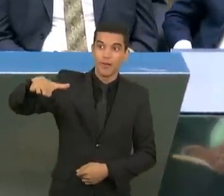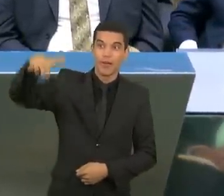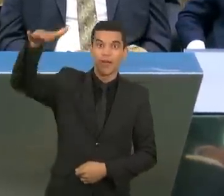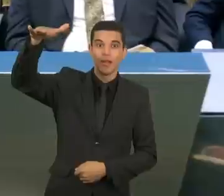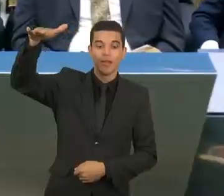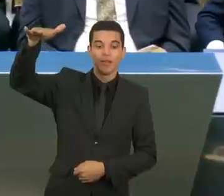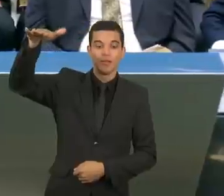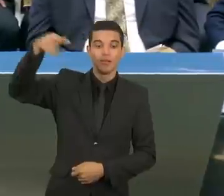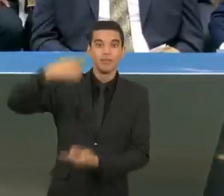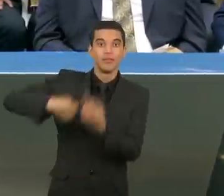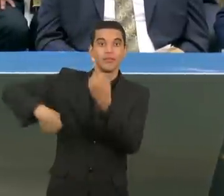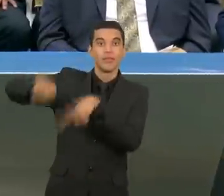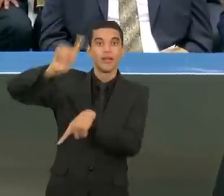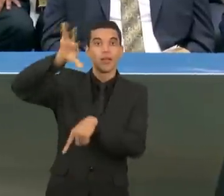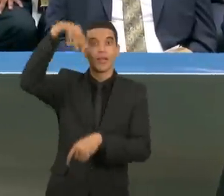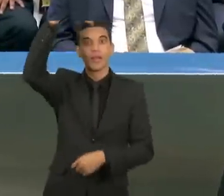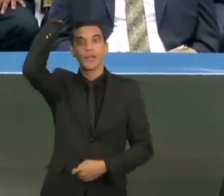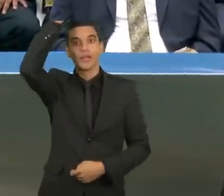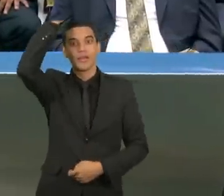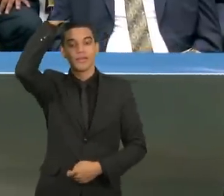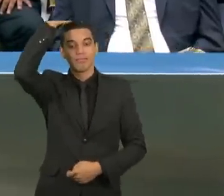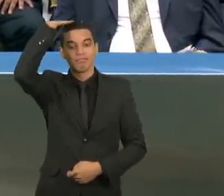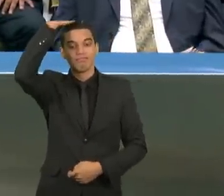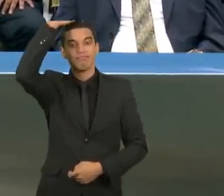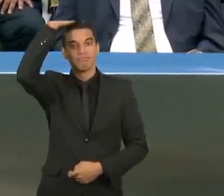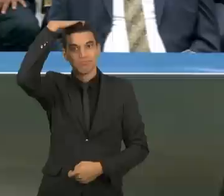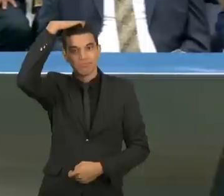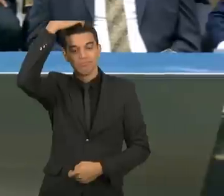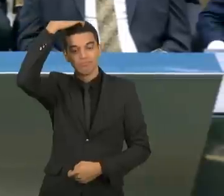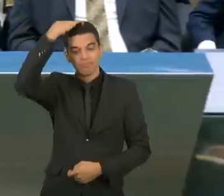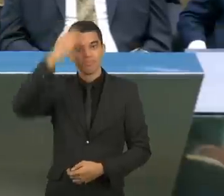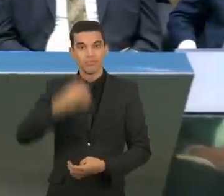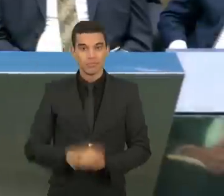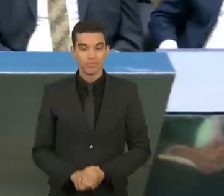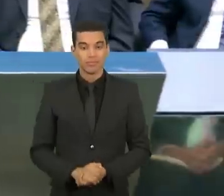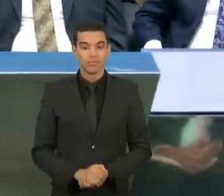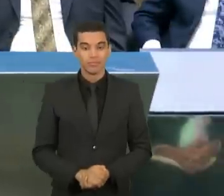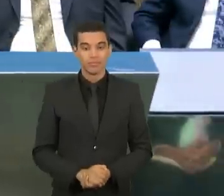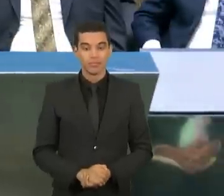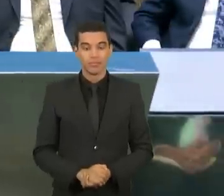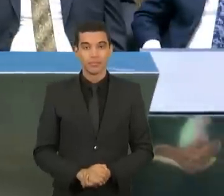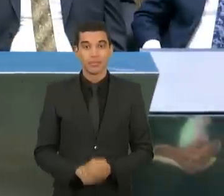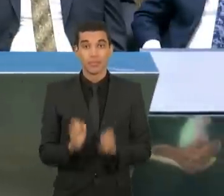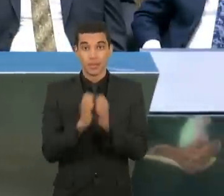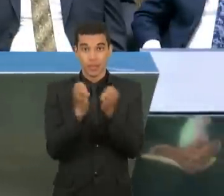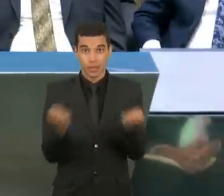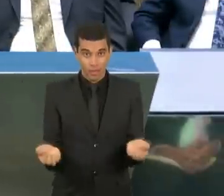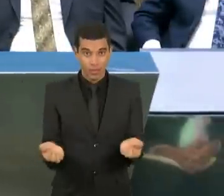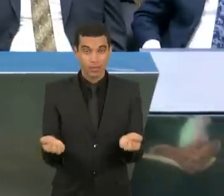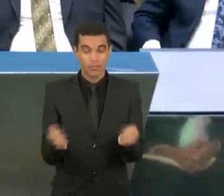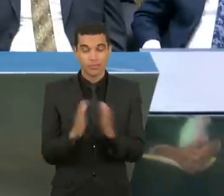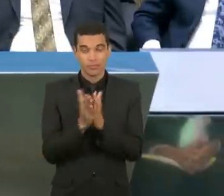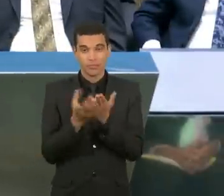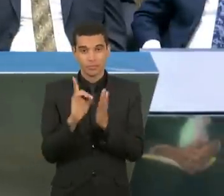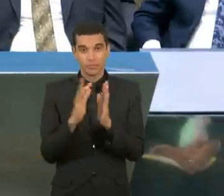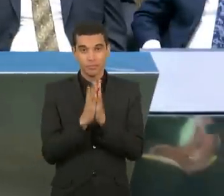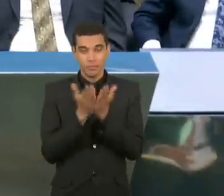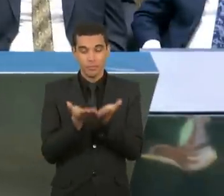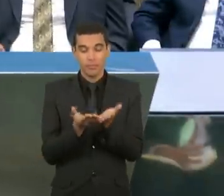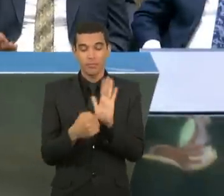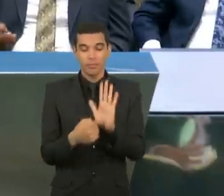tornou imperador. Um dia, isso está em Esdras, capítulo de número